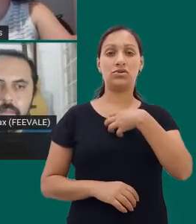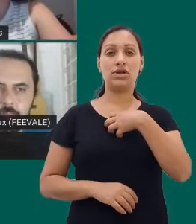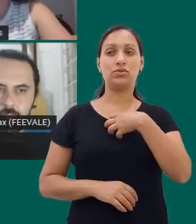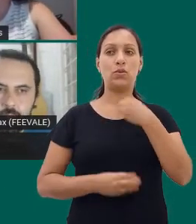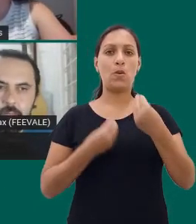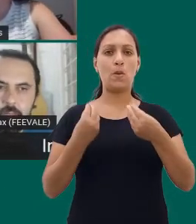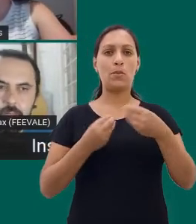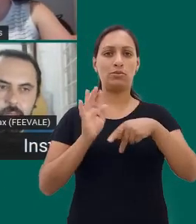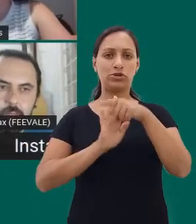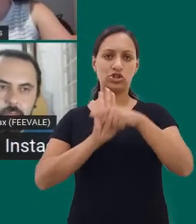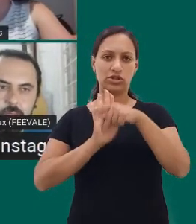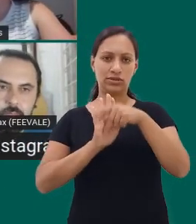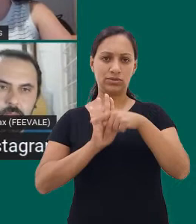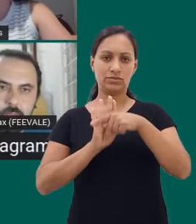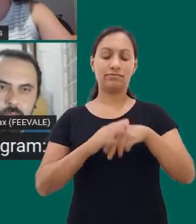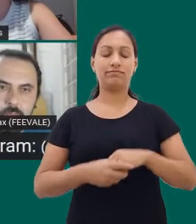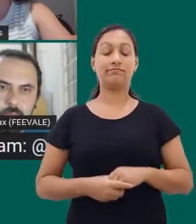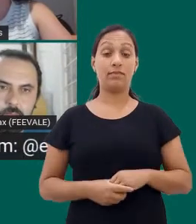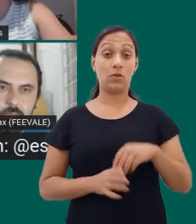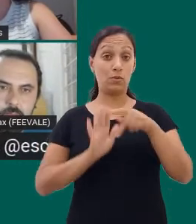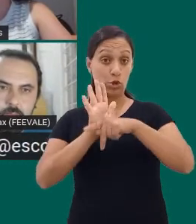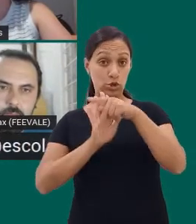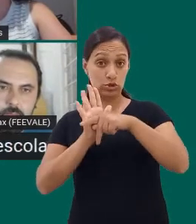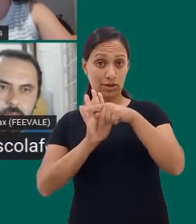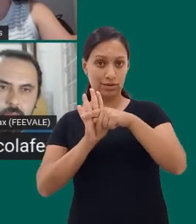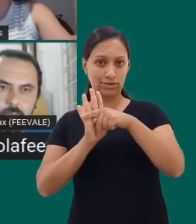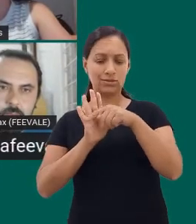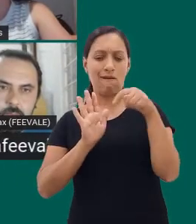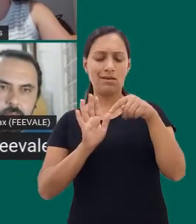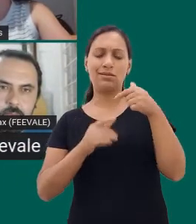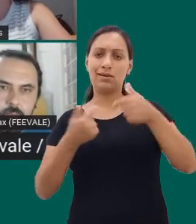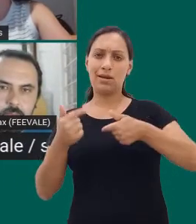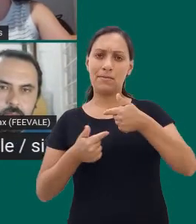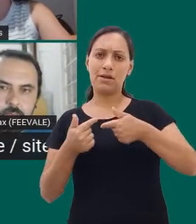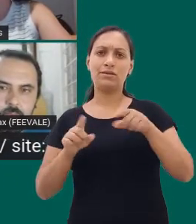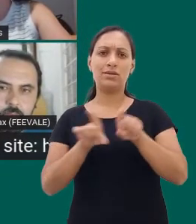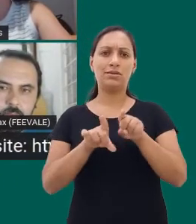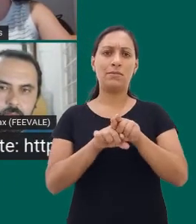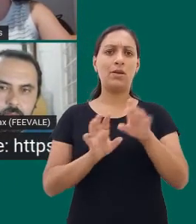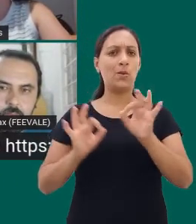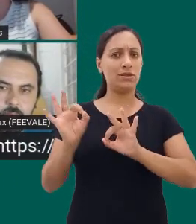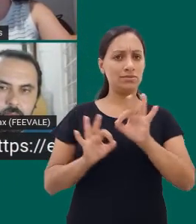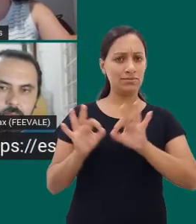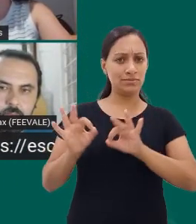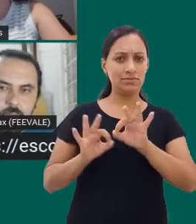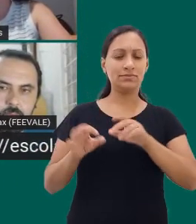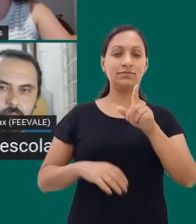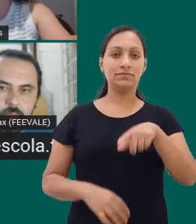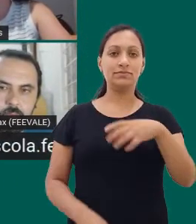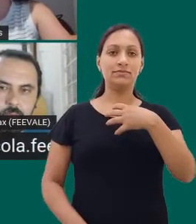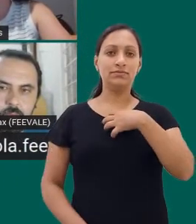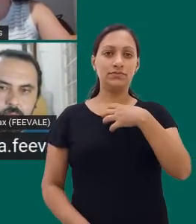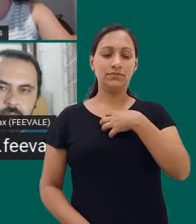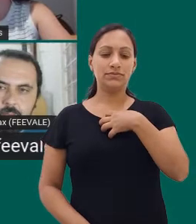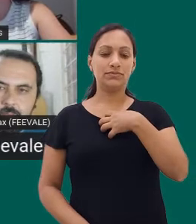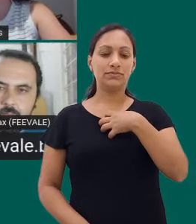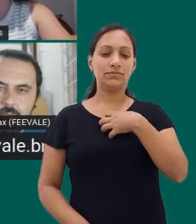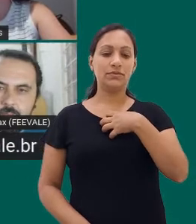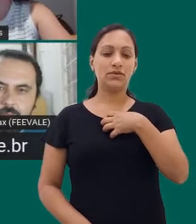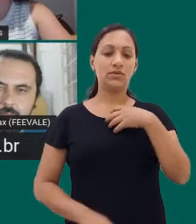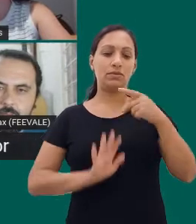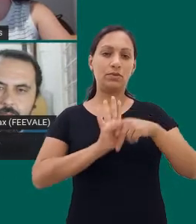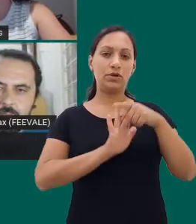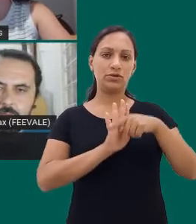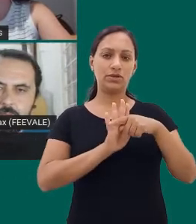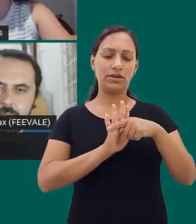Então, os projetos, eles trabalham, e a organização é na forma de